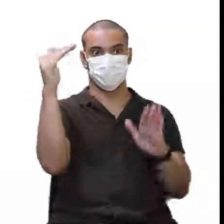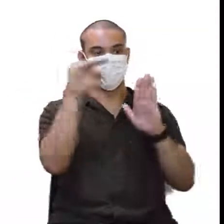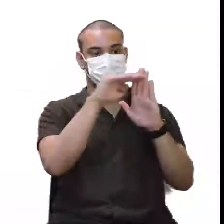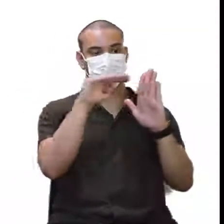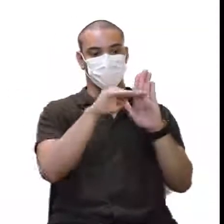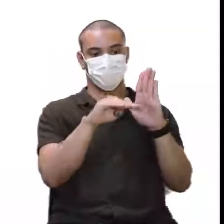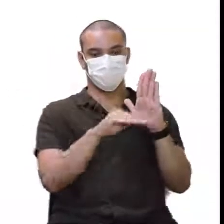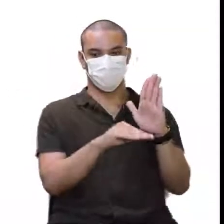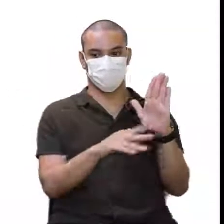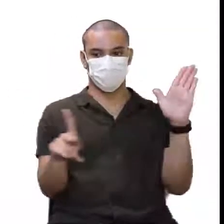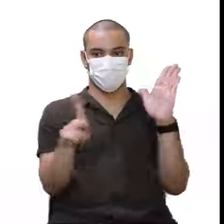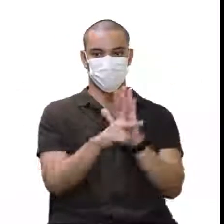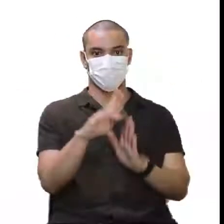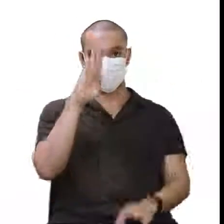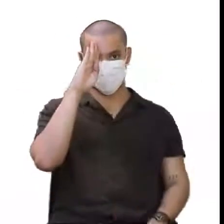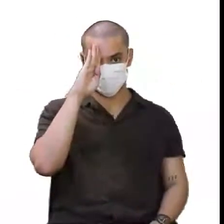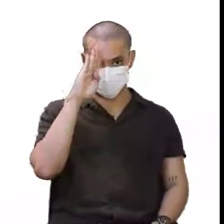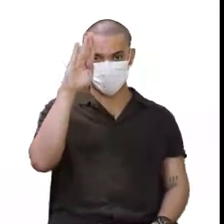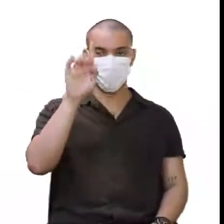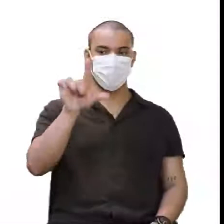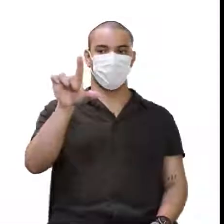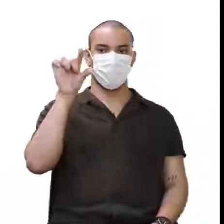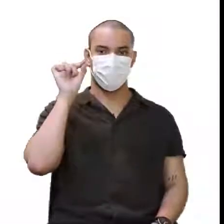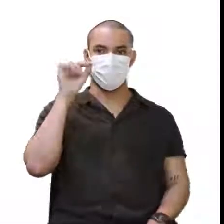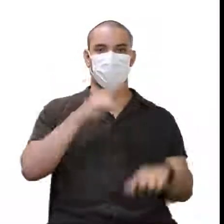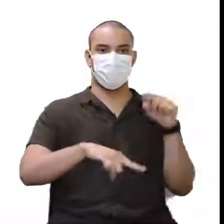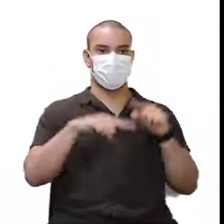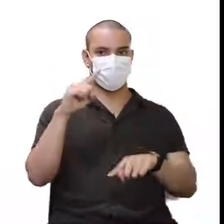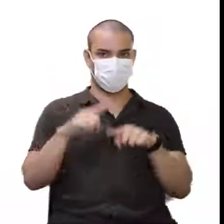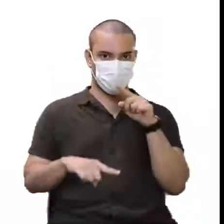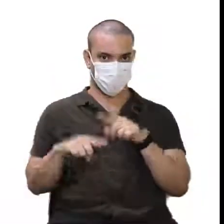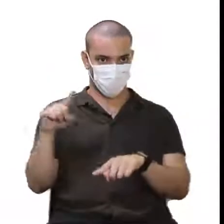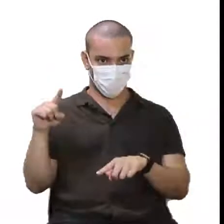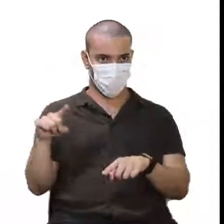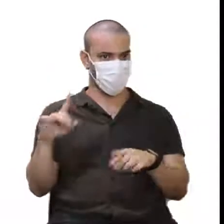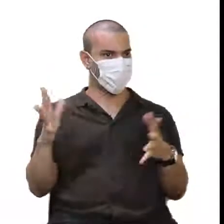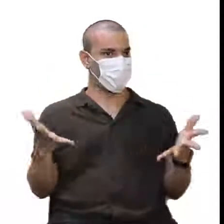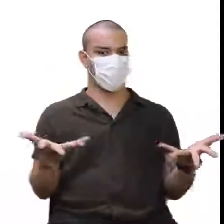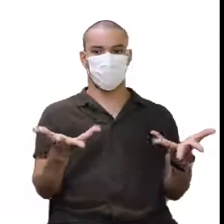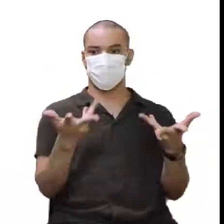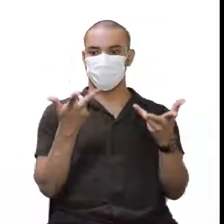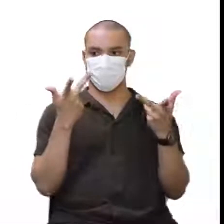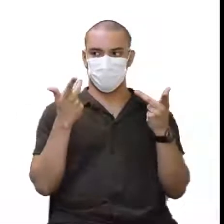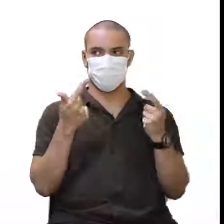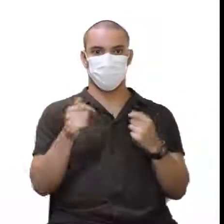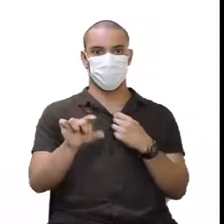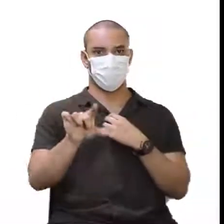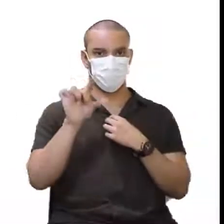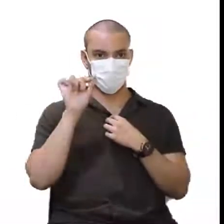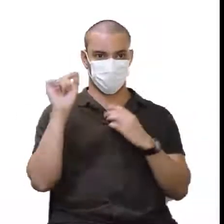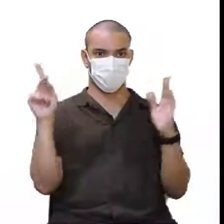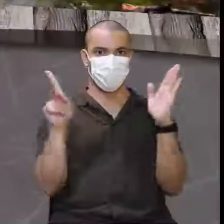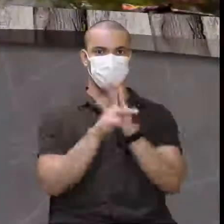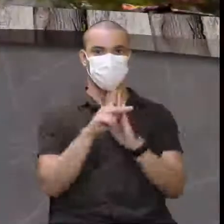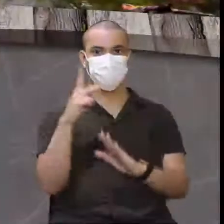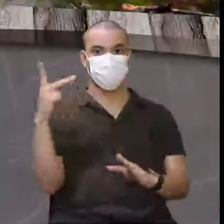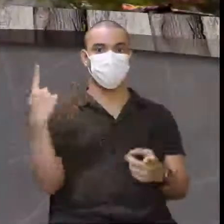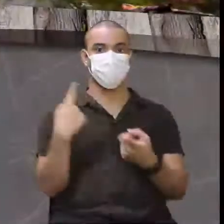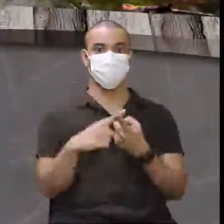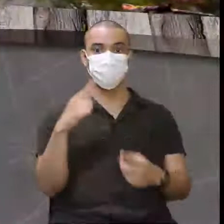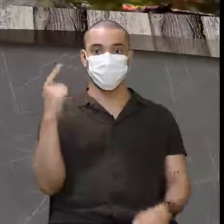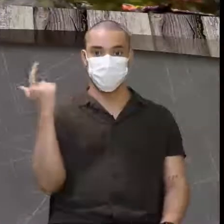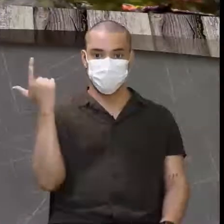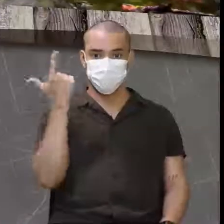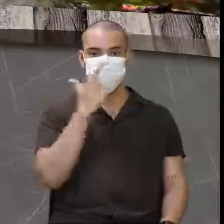ele priorizou para a escolha do seu material e que foi fantástica a escolha, a seleção, porque realmente ele